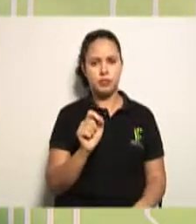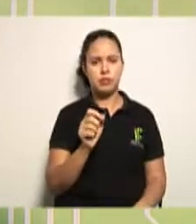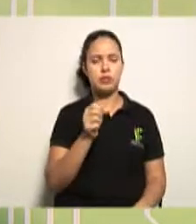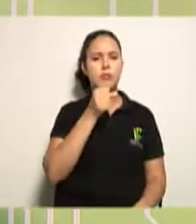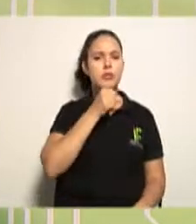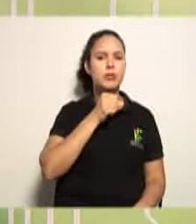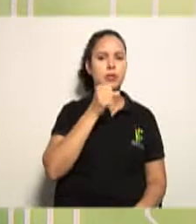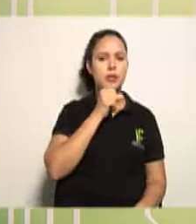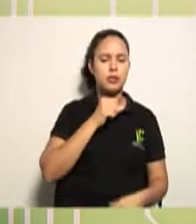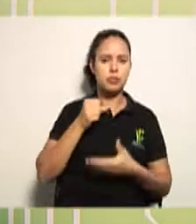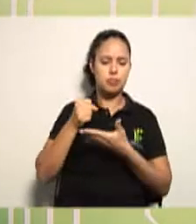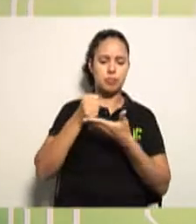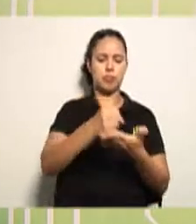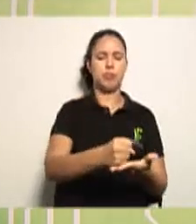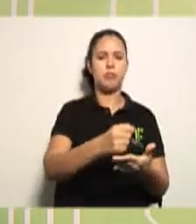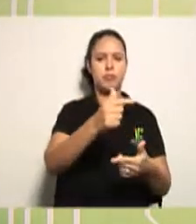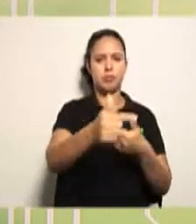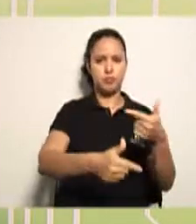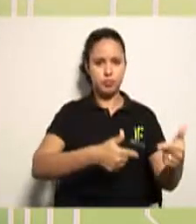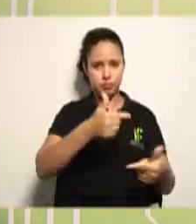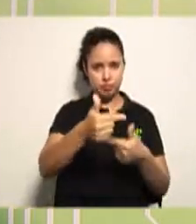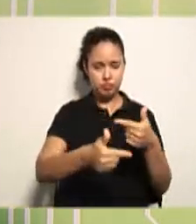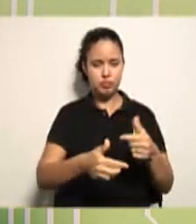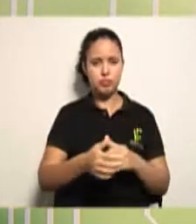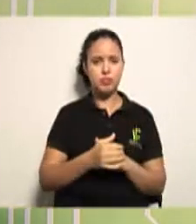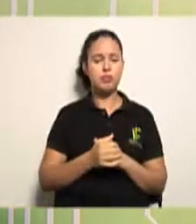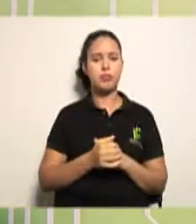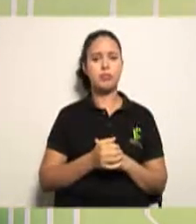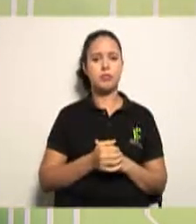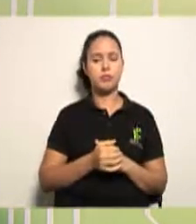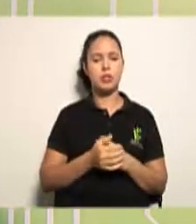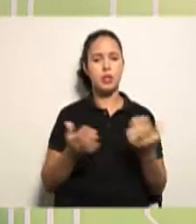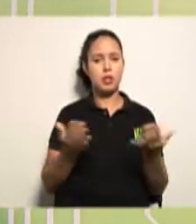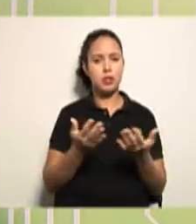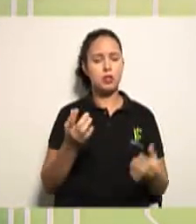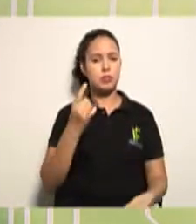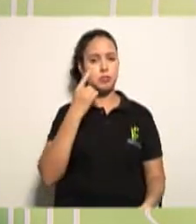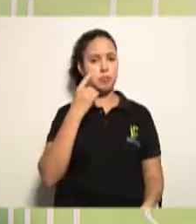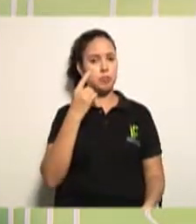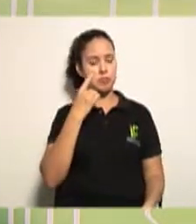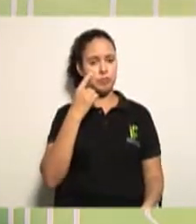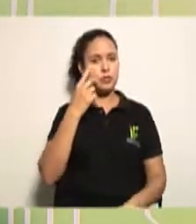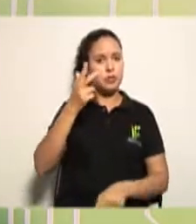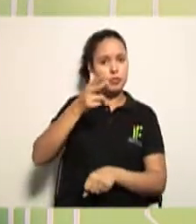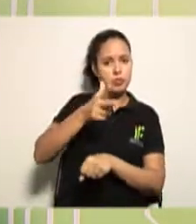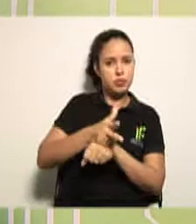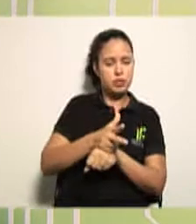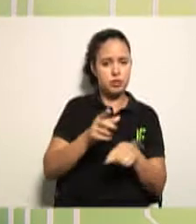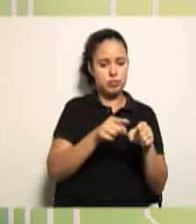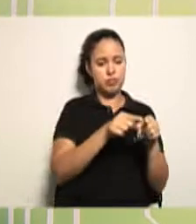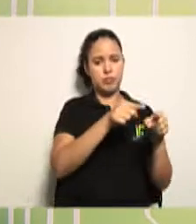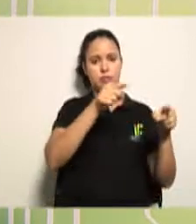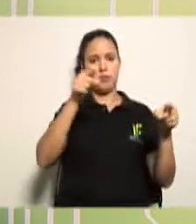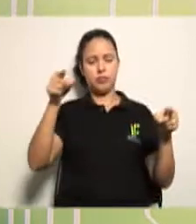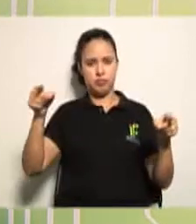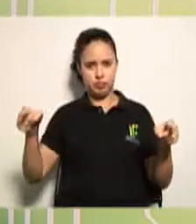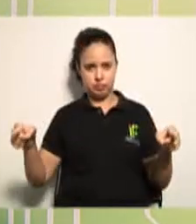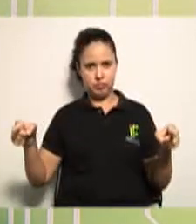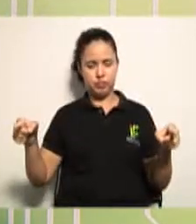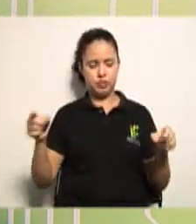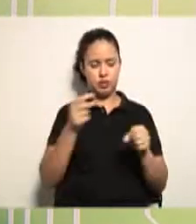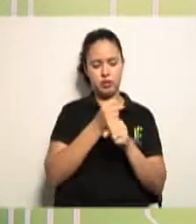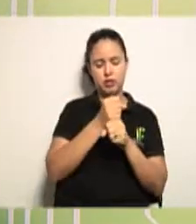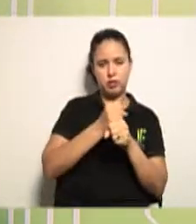das crianças e dos idosos. Nós vamos dar uma olhadinha aí para ver como que foi essa linha temporal